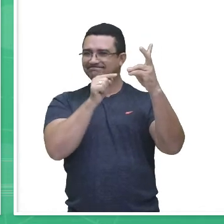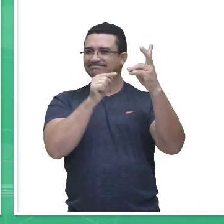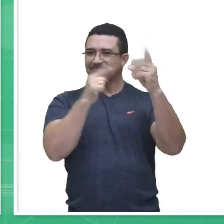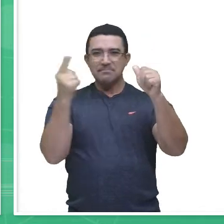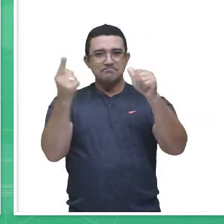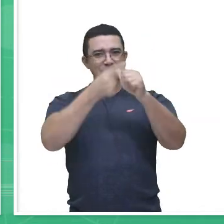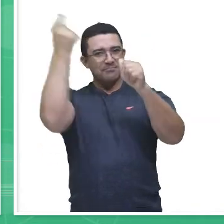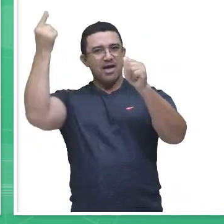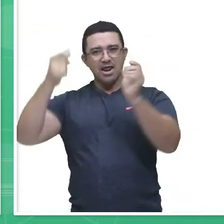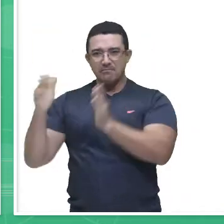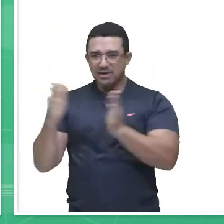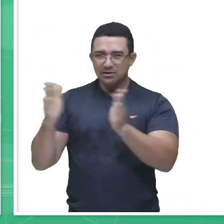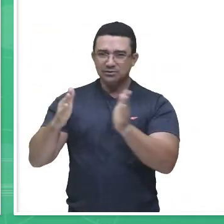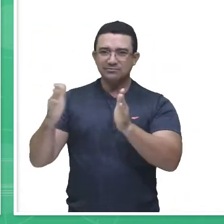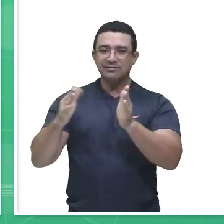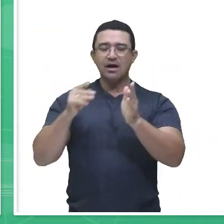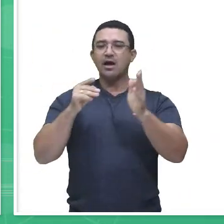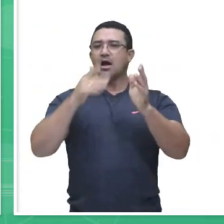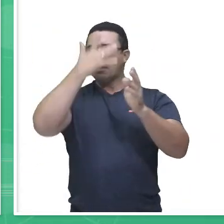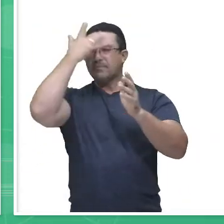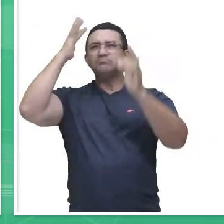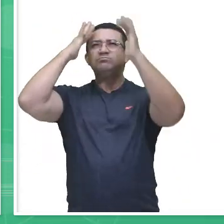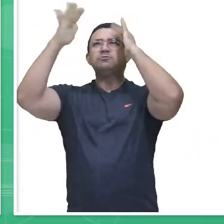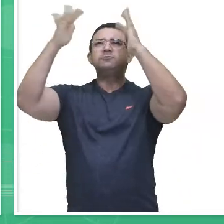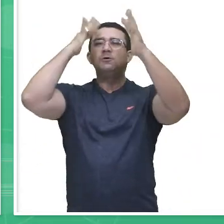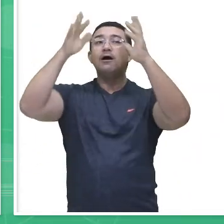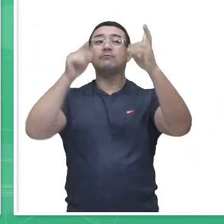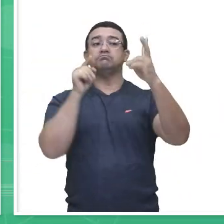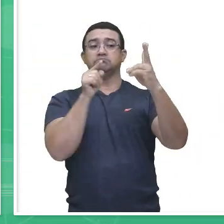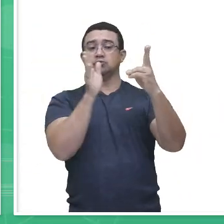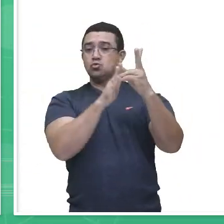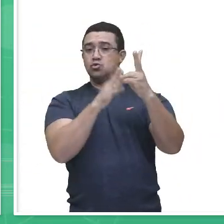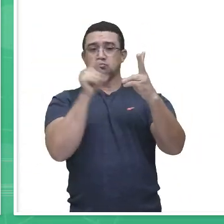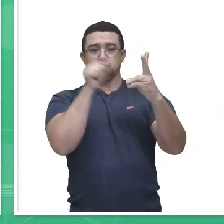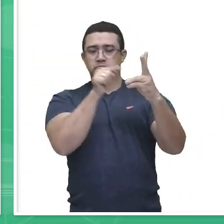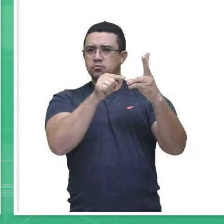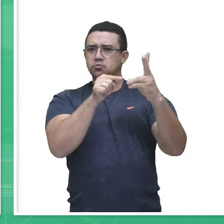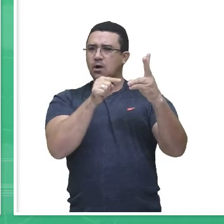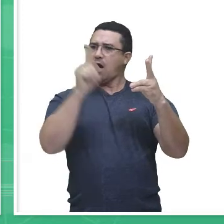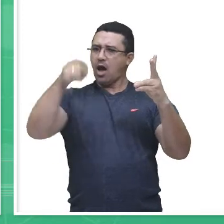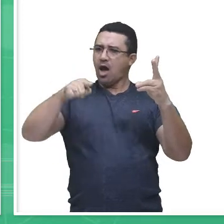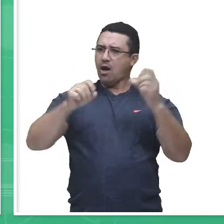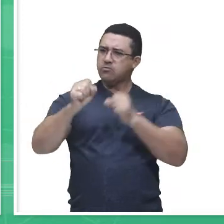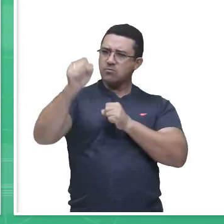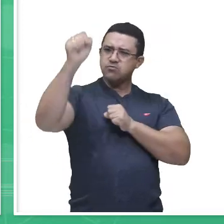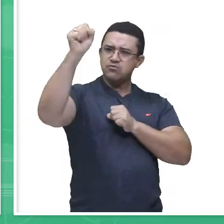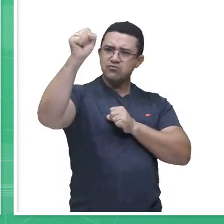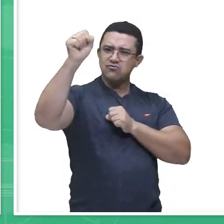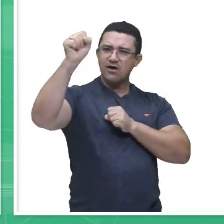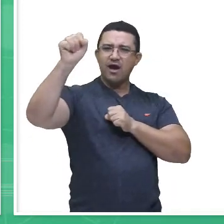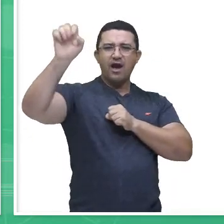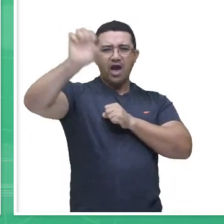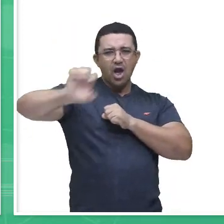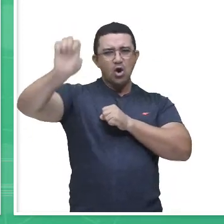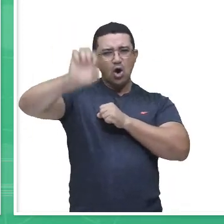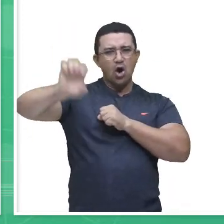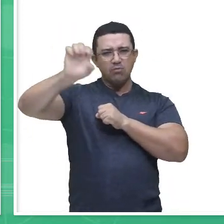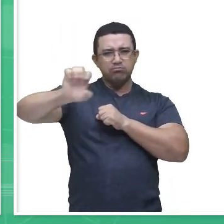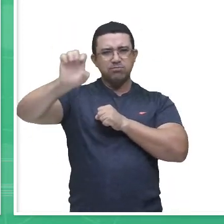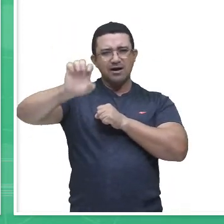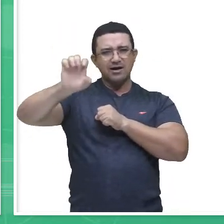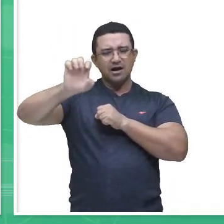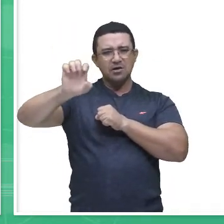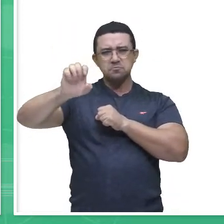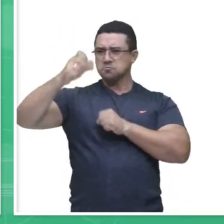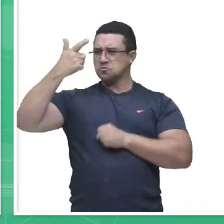como vocês viram, ele foi idealizado. Ou seja, ele é um herói europeu, né? A ideia dele vem de um